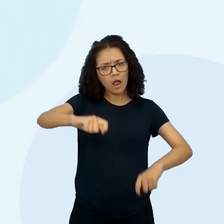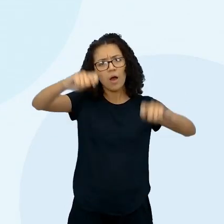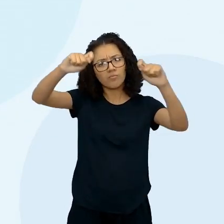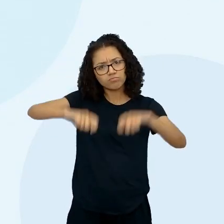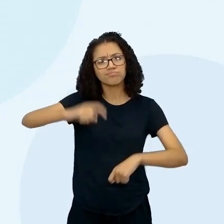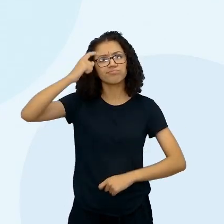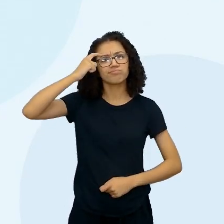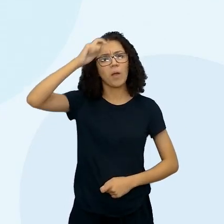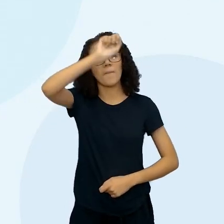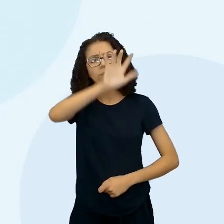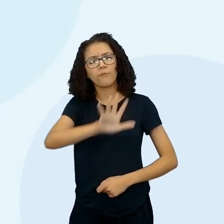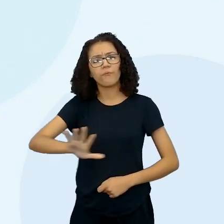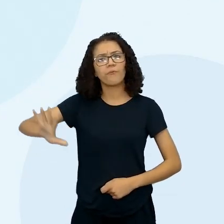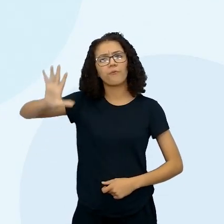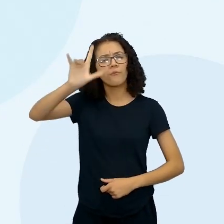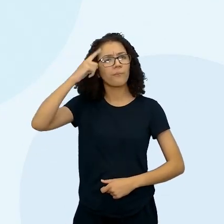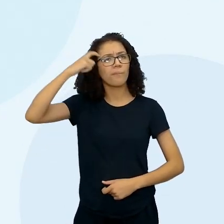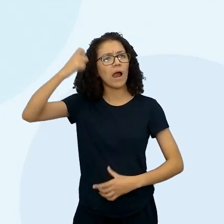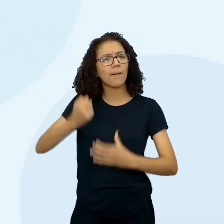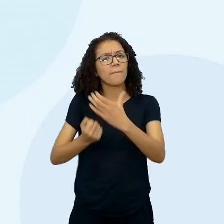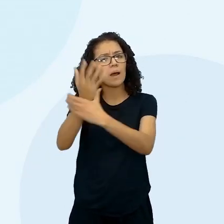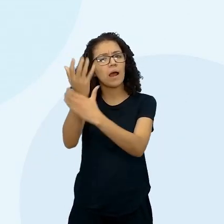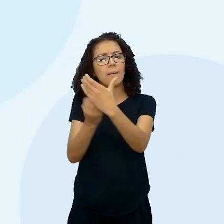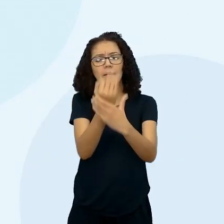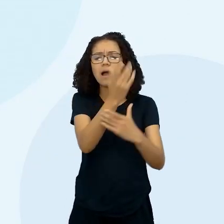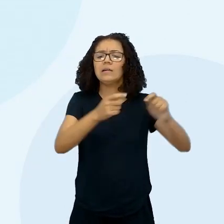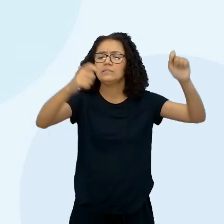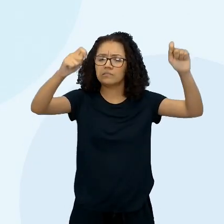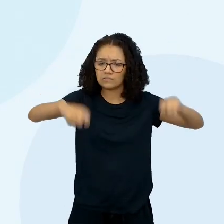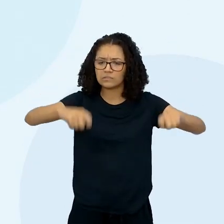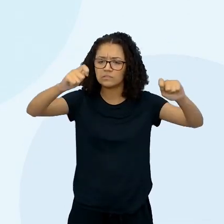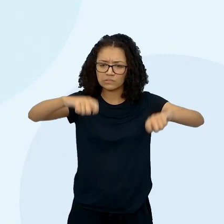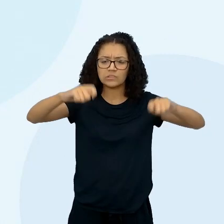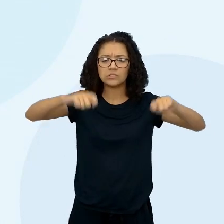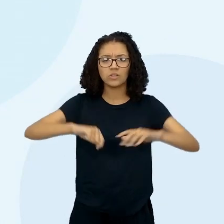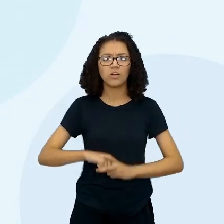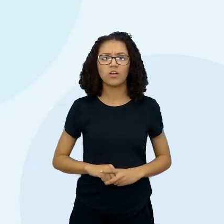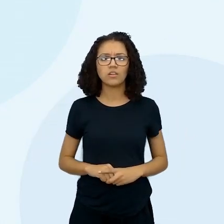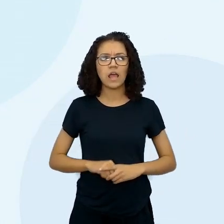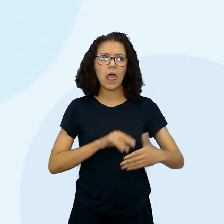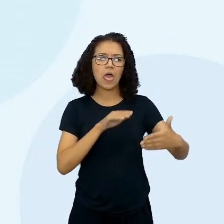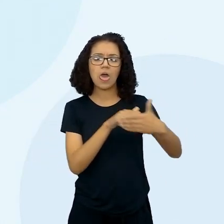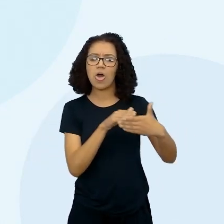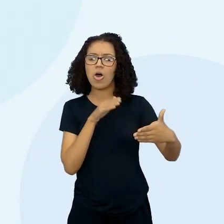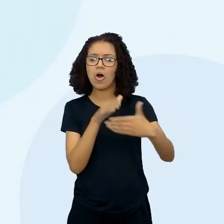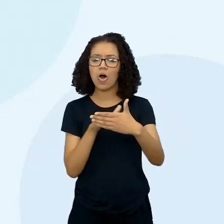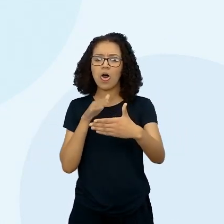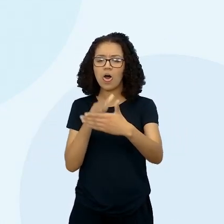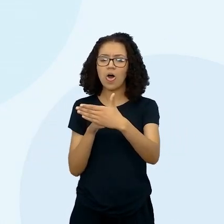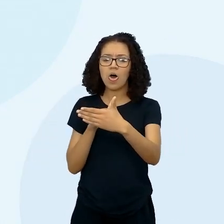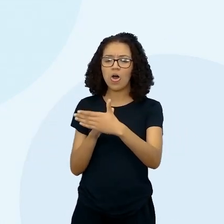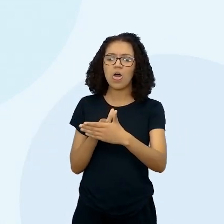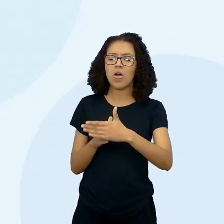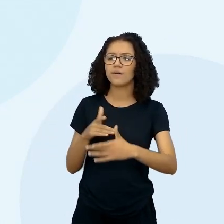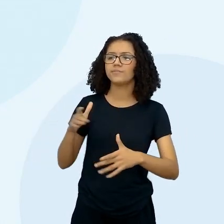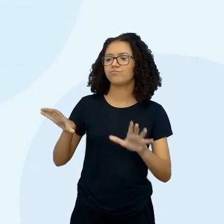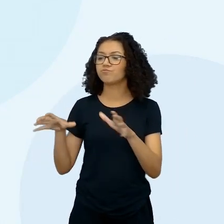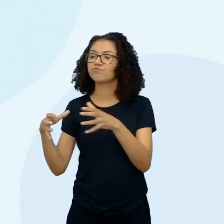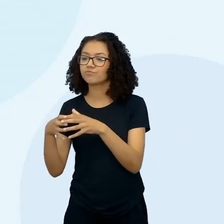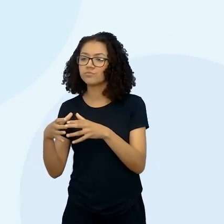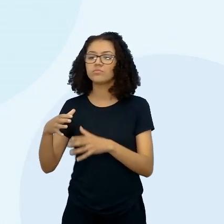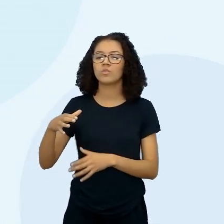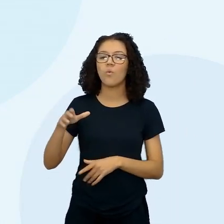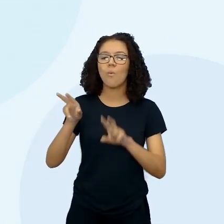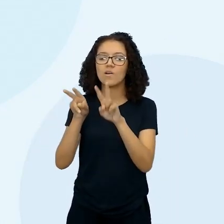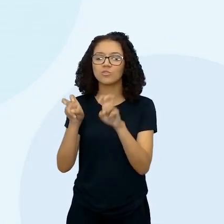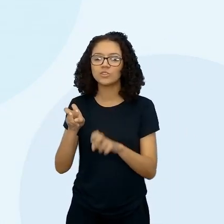em determinados momentos da nossa vida, né? Isso não está restrito só a quem trabalha, por exemplo, com artes,